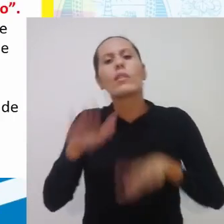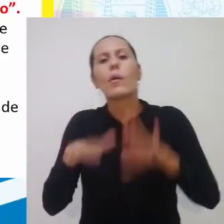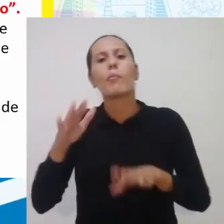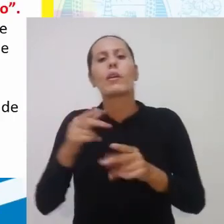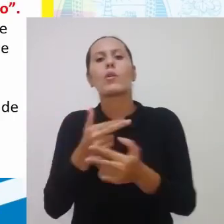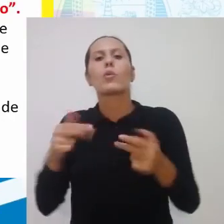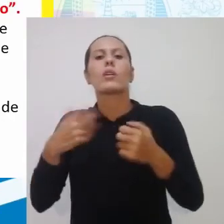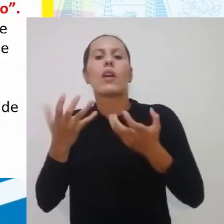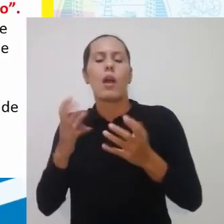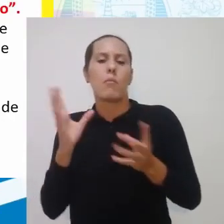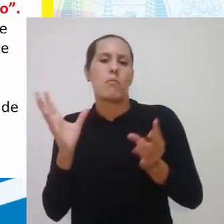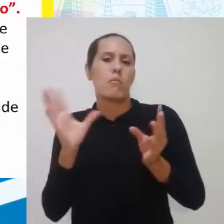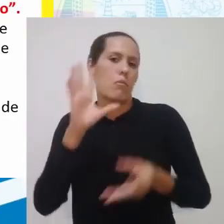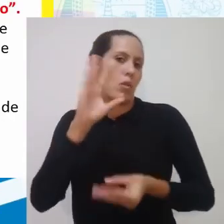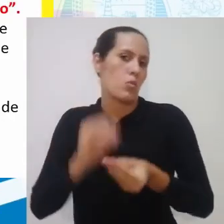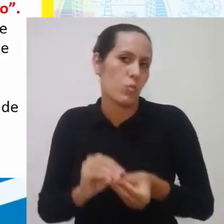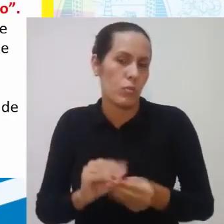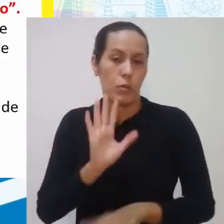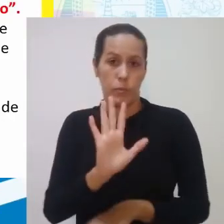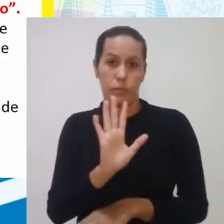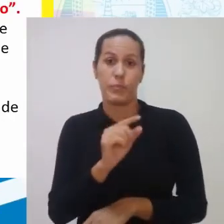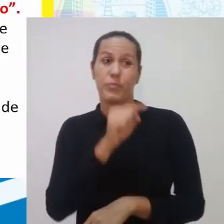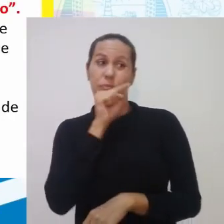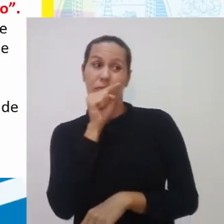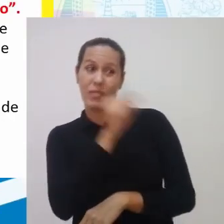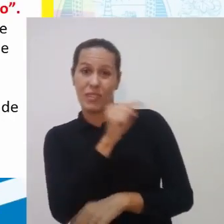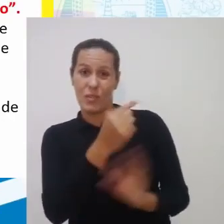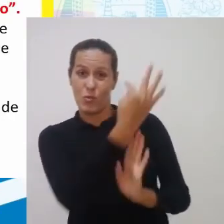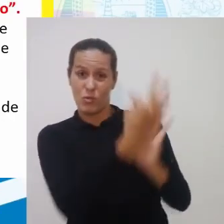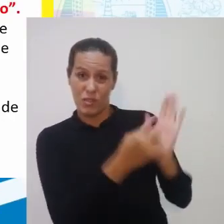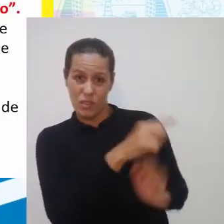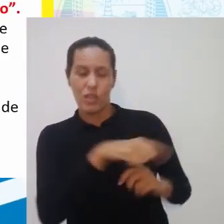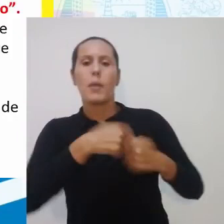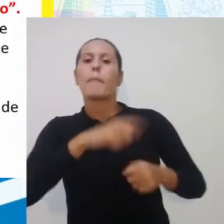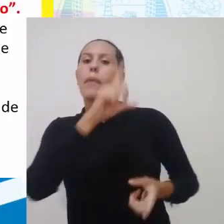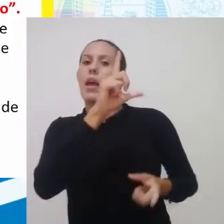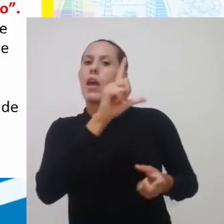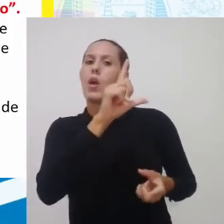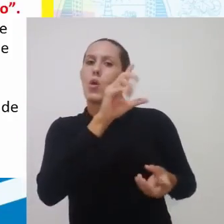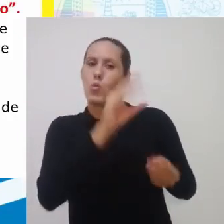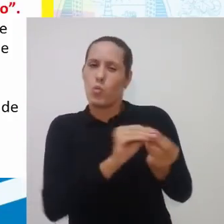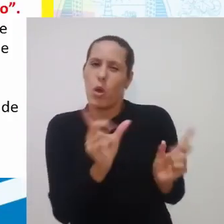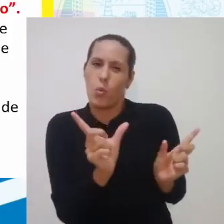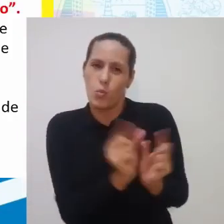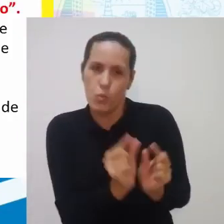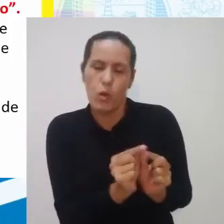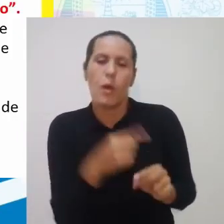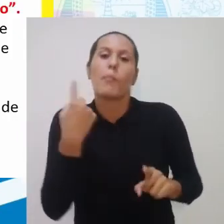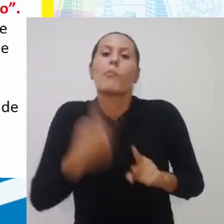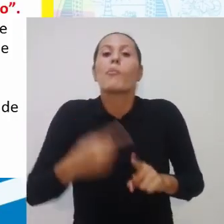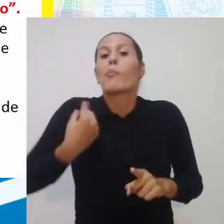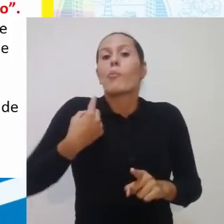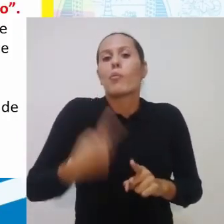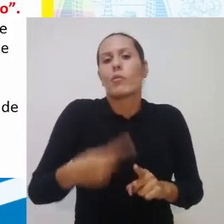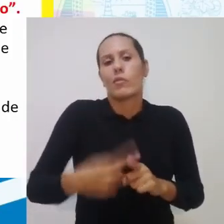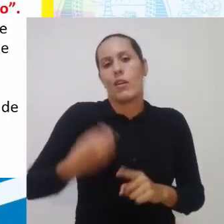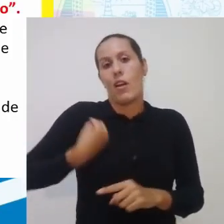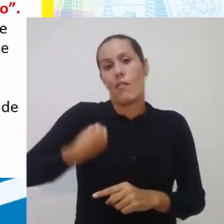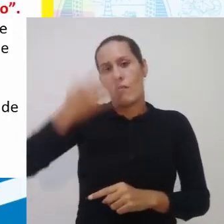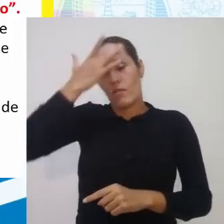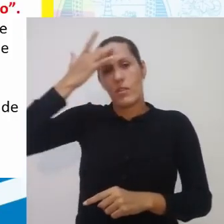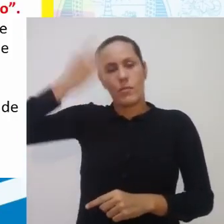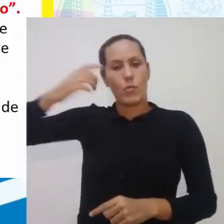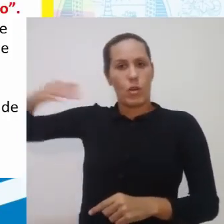quer resumir. Segundo esse texto, o resumo deve ser bem curto, porque a vida de um adulto é,